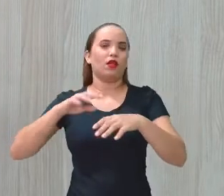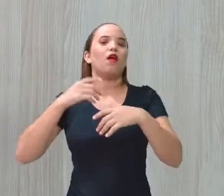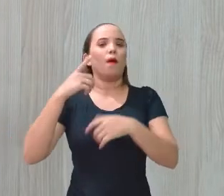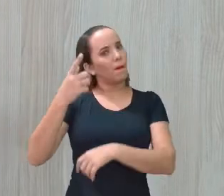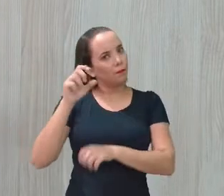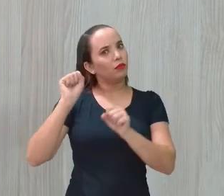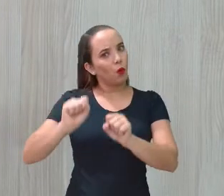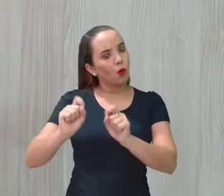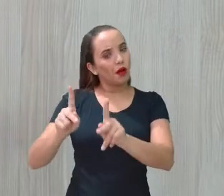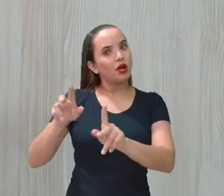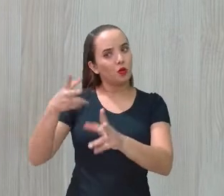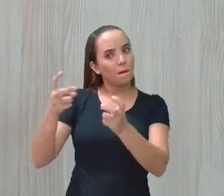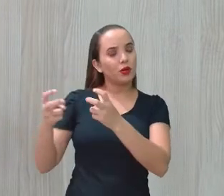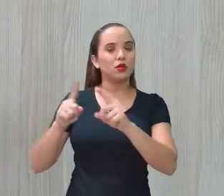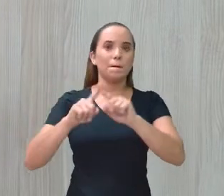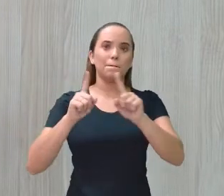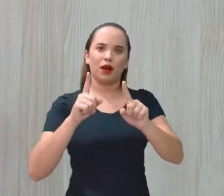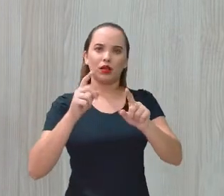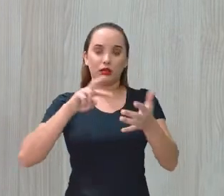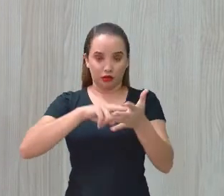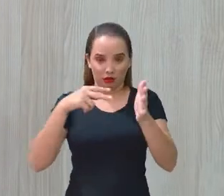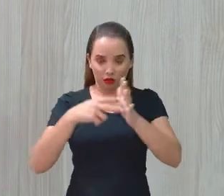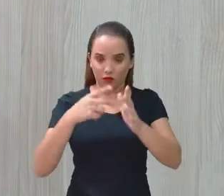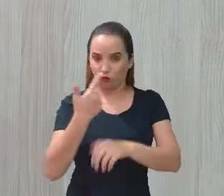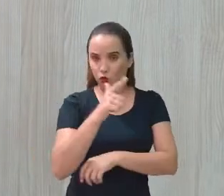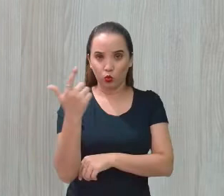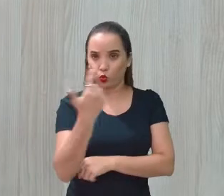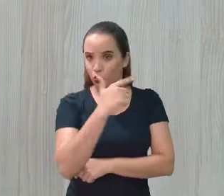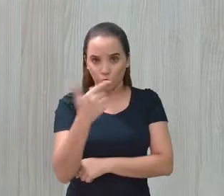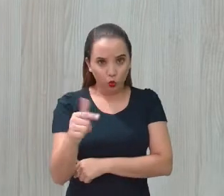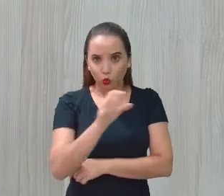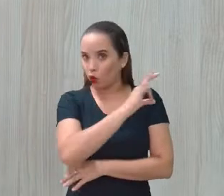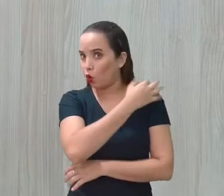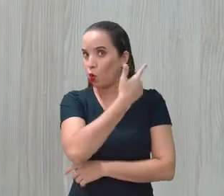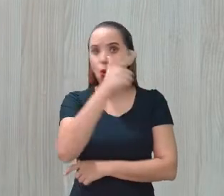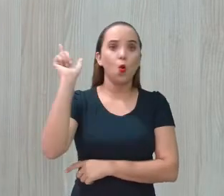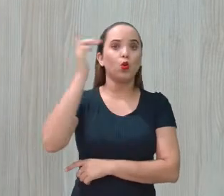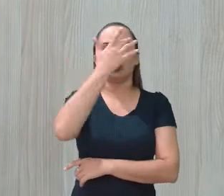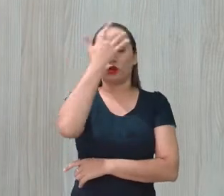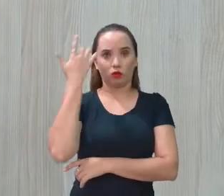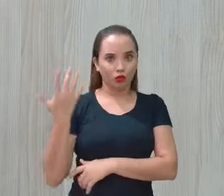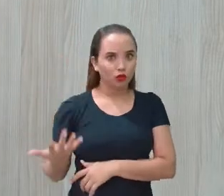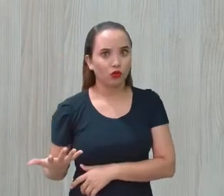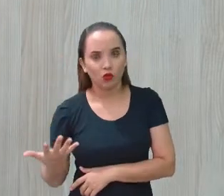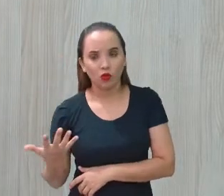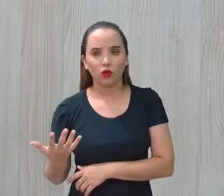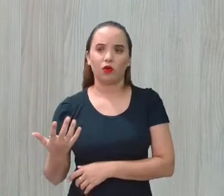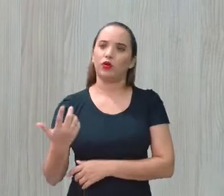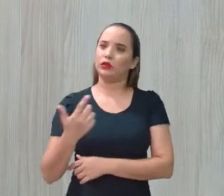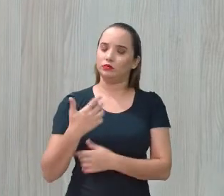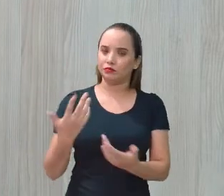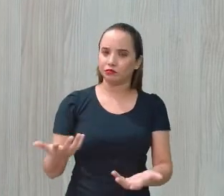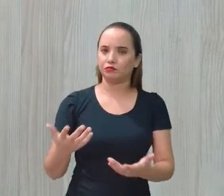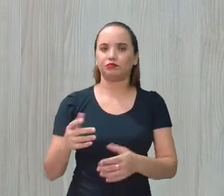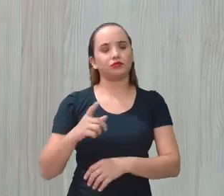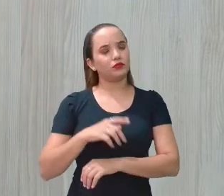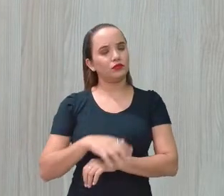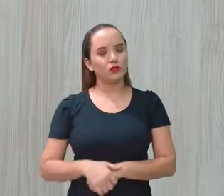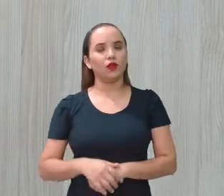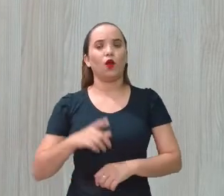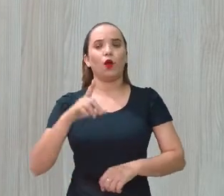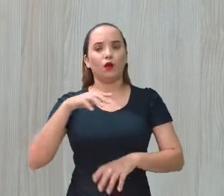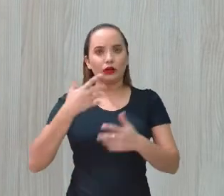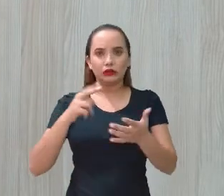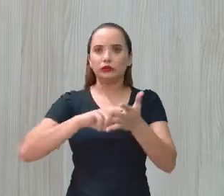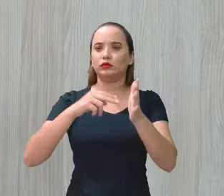outra pessoa? Existe, mesmo que ela não seja vista, mesmo que ela não seja óbvia. Então, a gente precisa